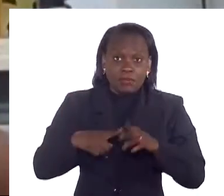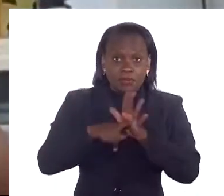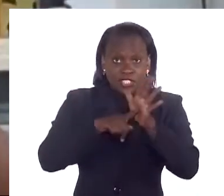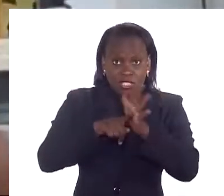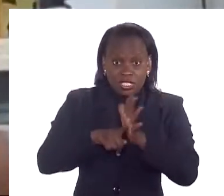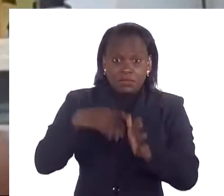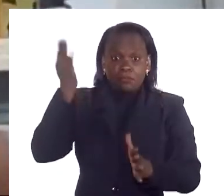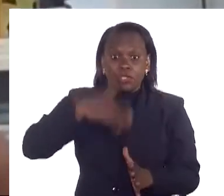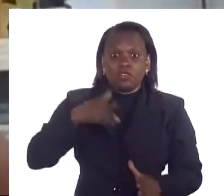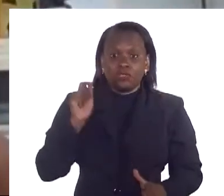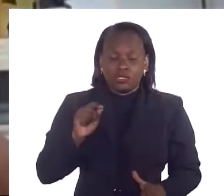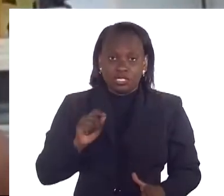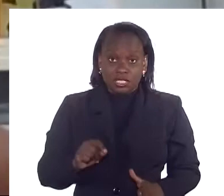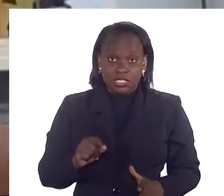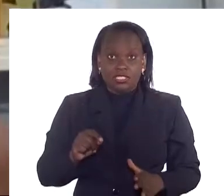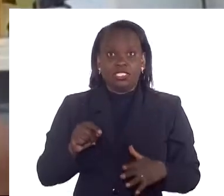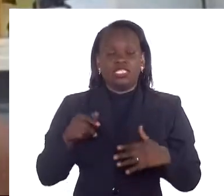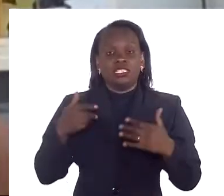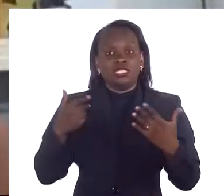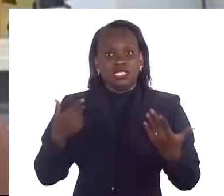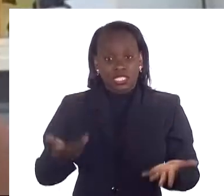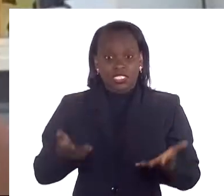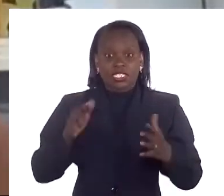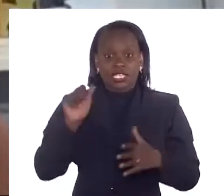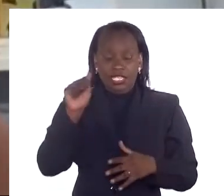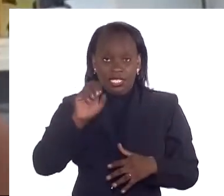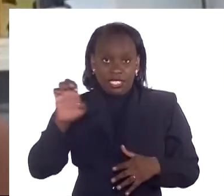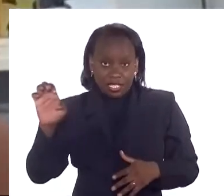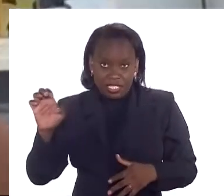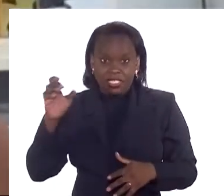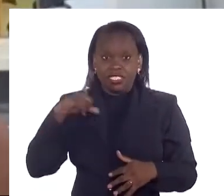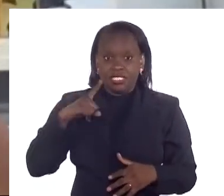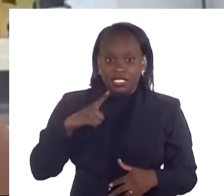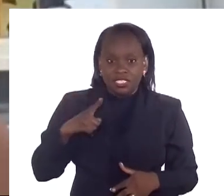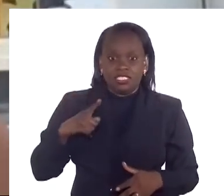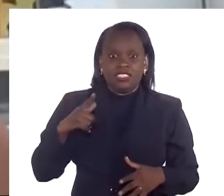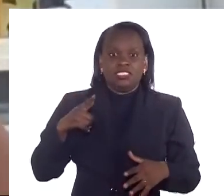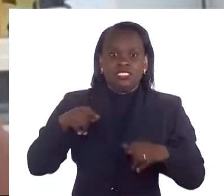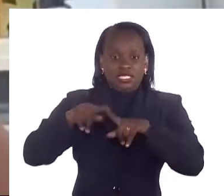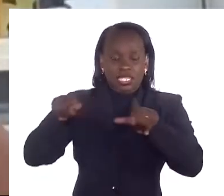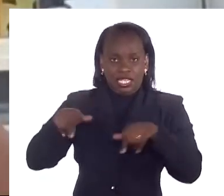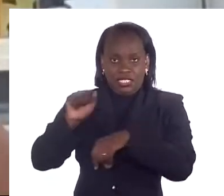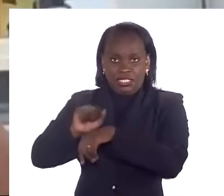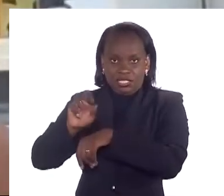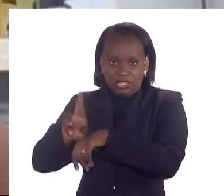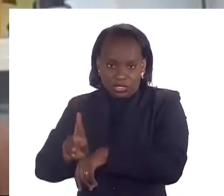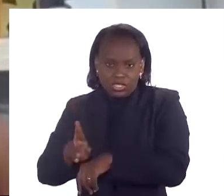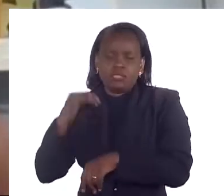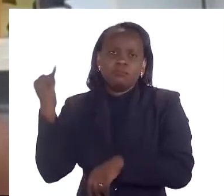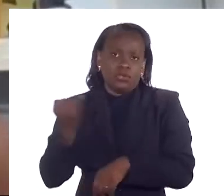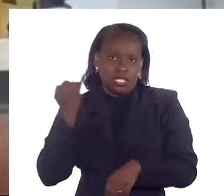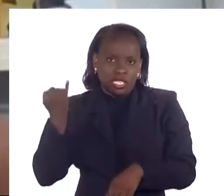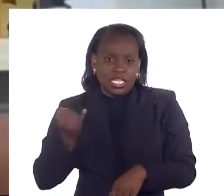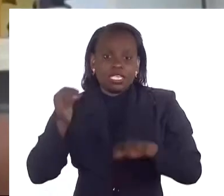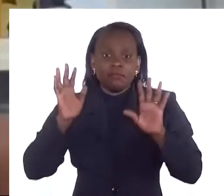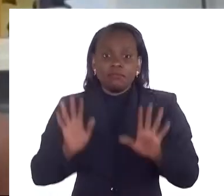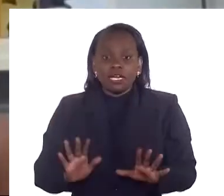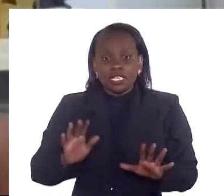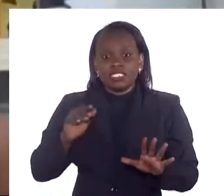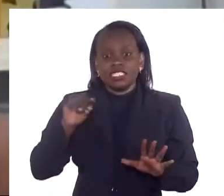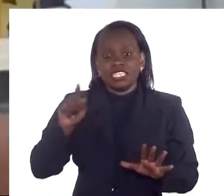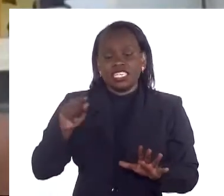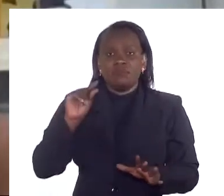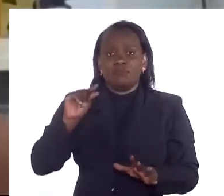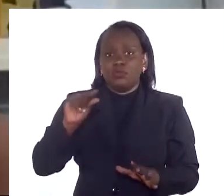as pesquisas têm mostrado que, apesar do atendimento educacional especializado na sala de recursos ser importante, ele